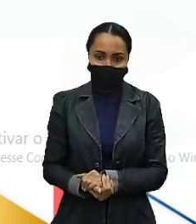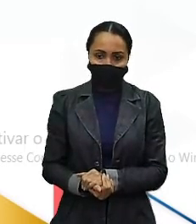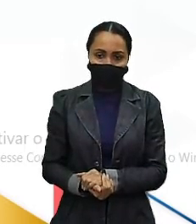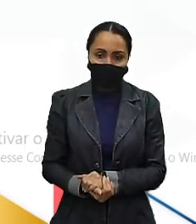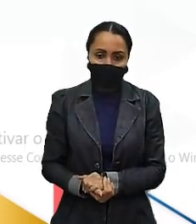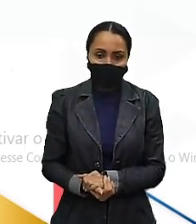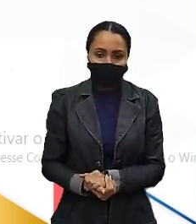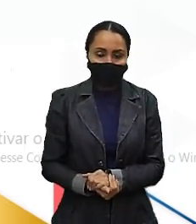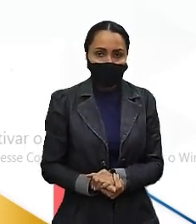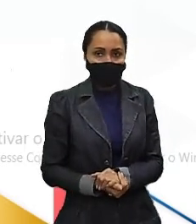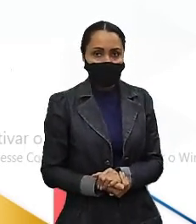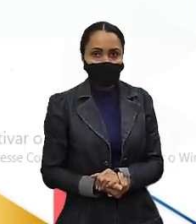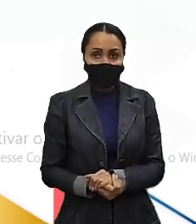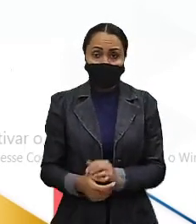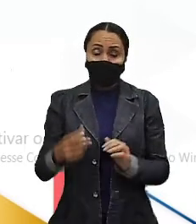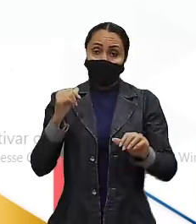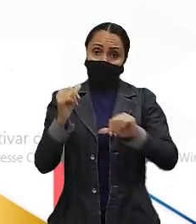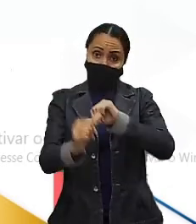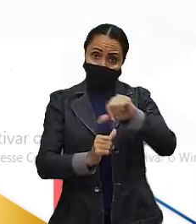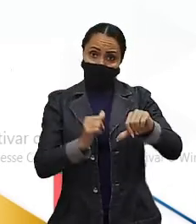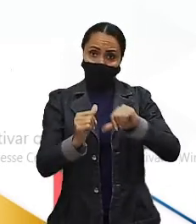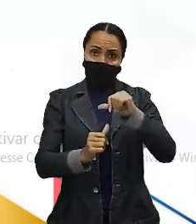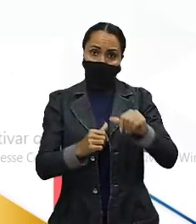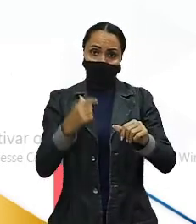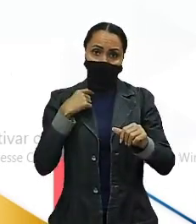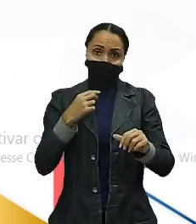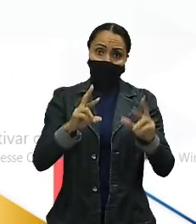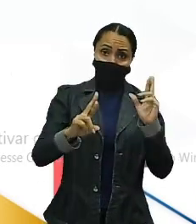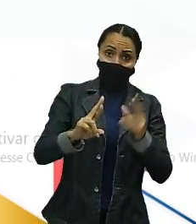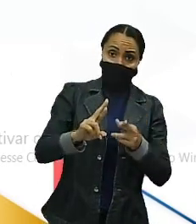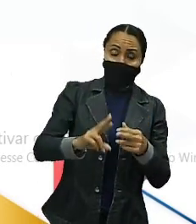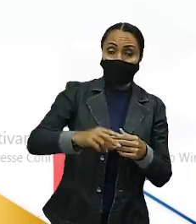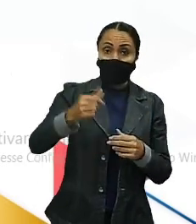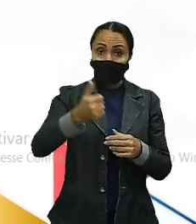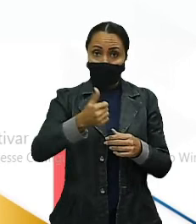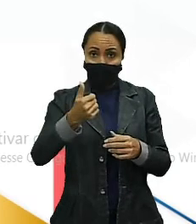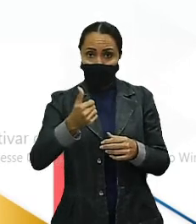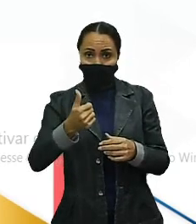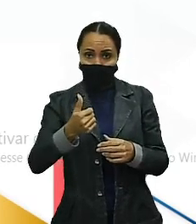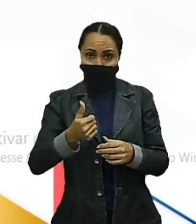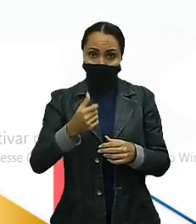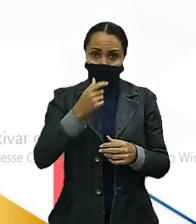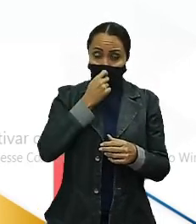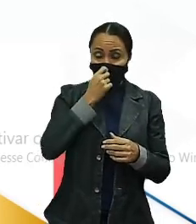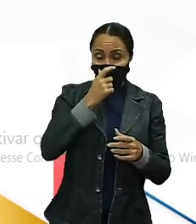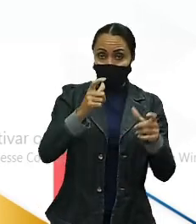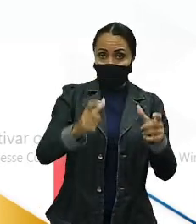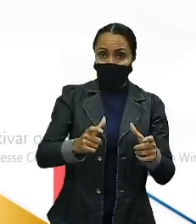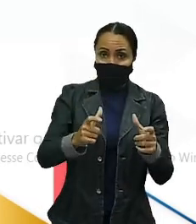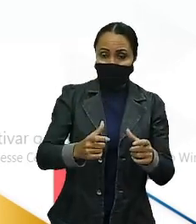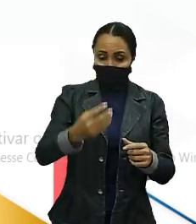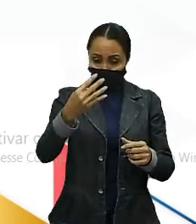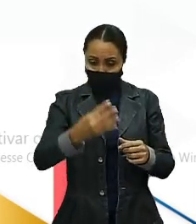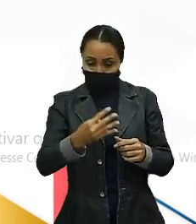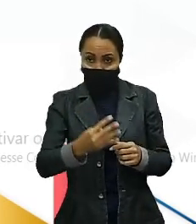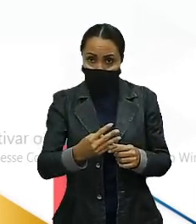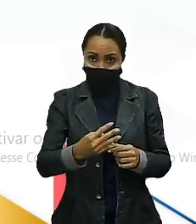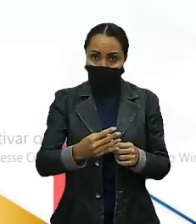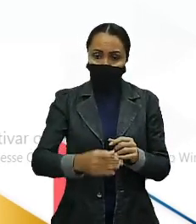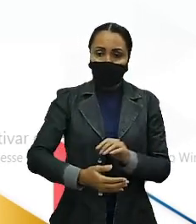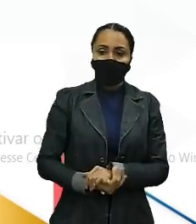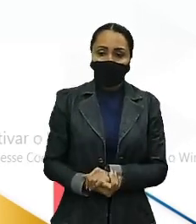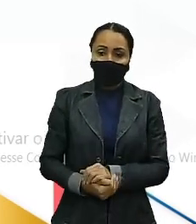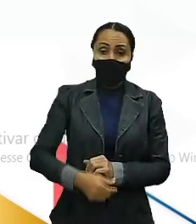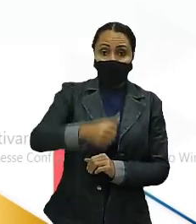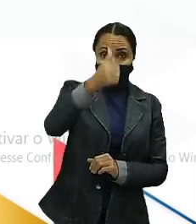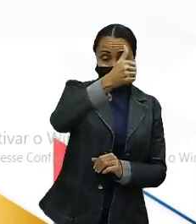ela estava, a transformação do polígono foi representada no primeiro e ela estava localizada no quarto quadrante, o primeiro e